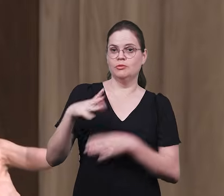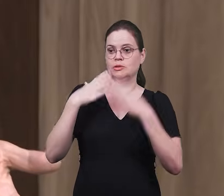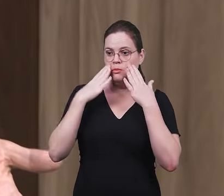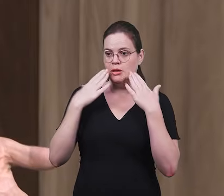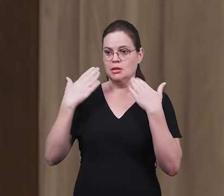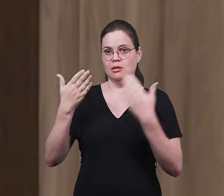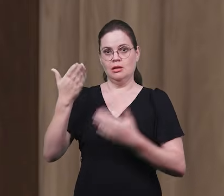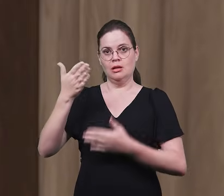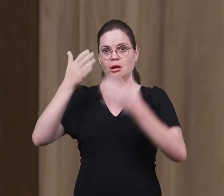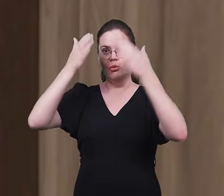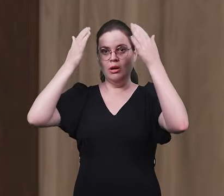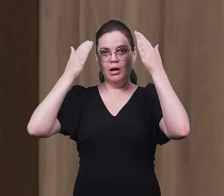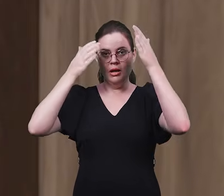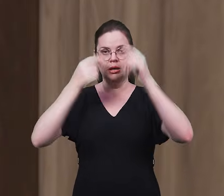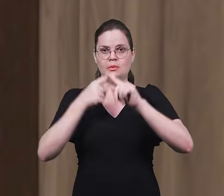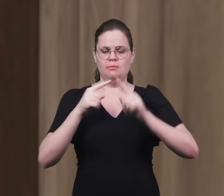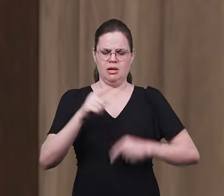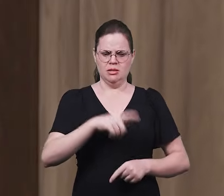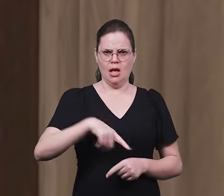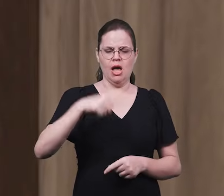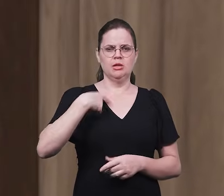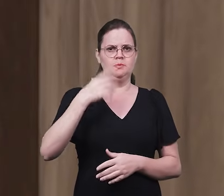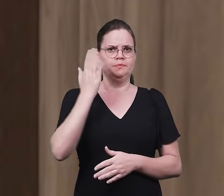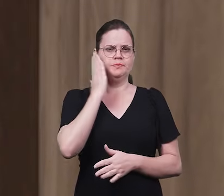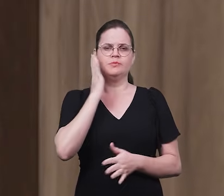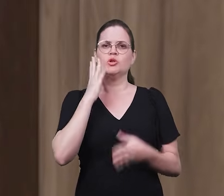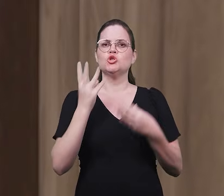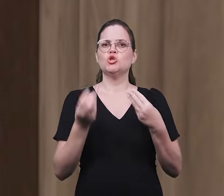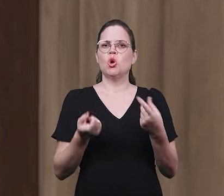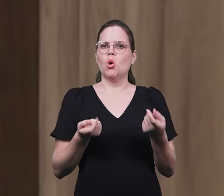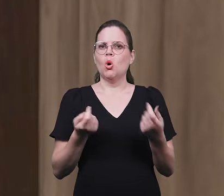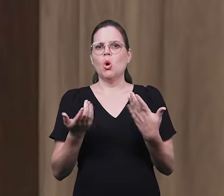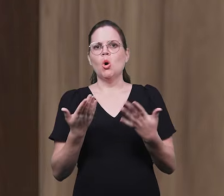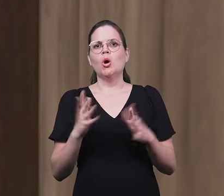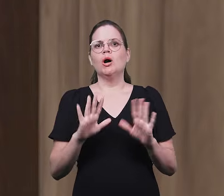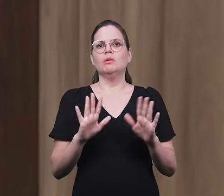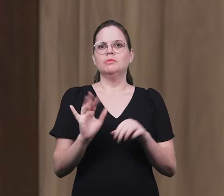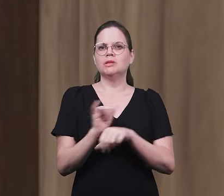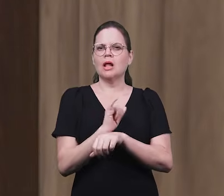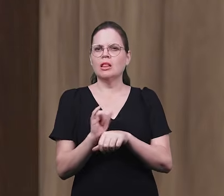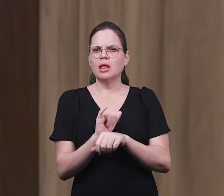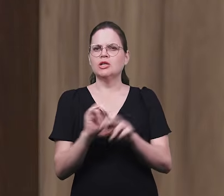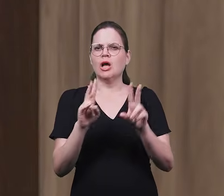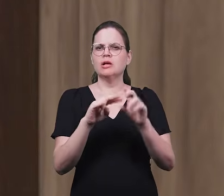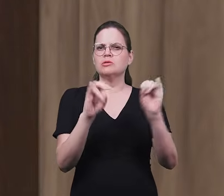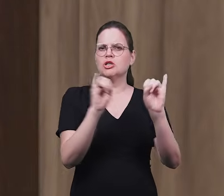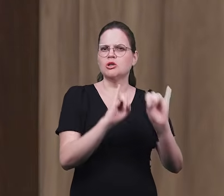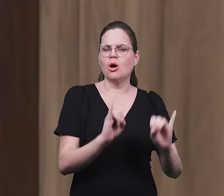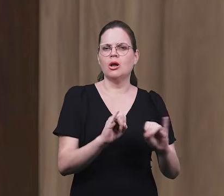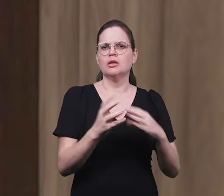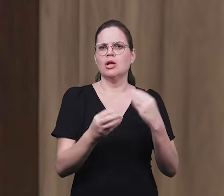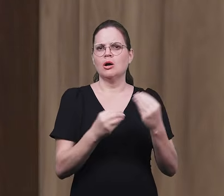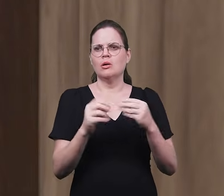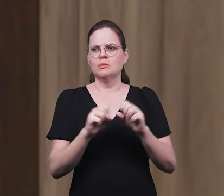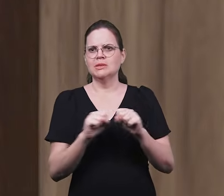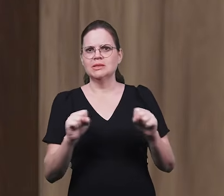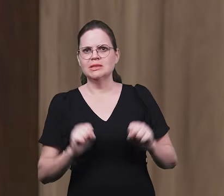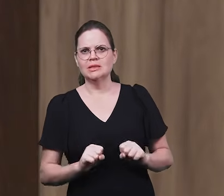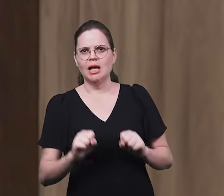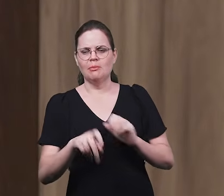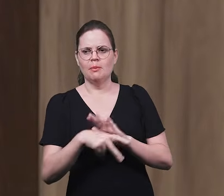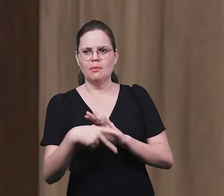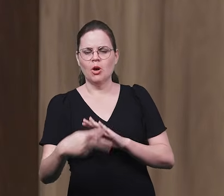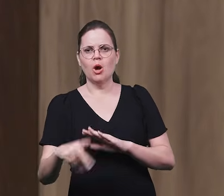20 anos. E souberam lidar muito bem com a situação idólatra, com o sistema, com as